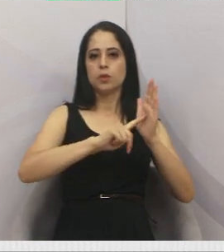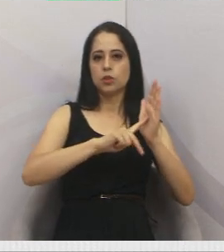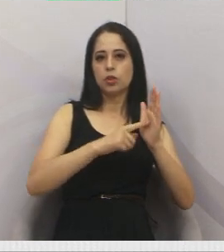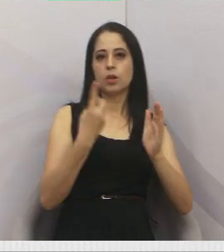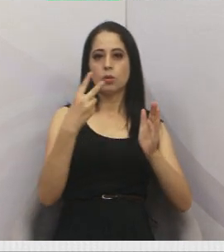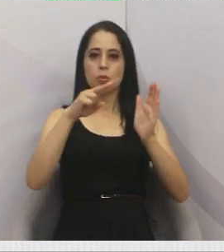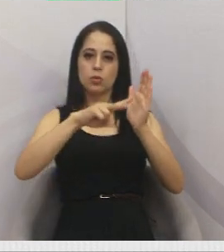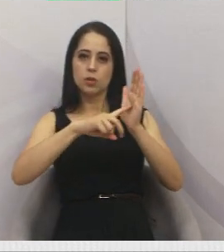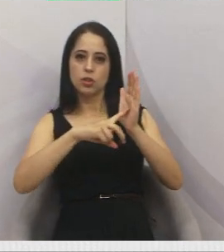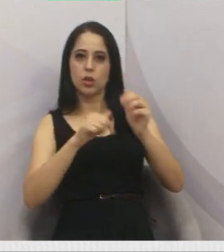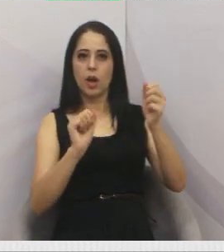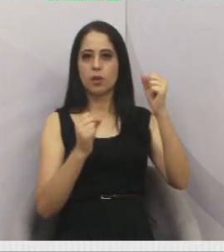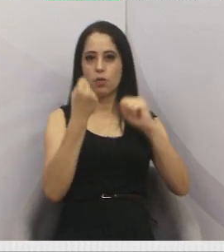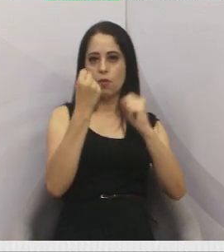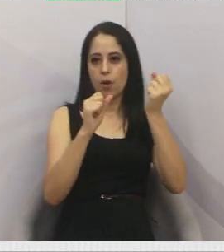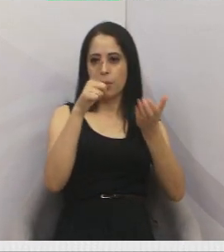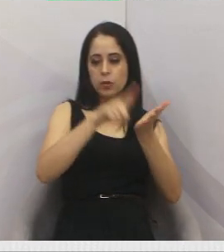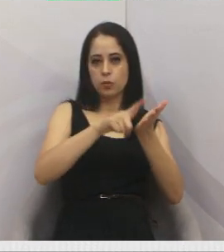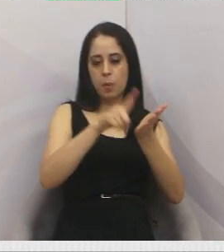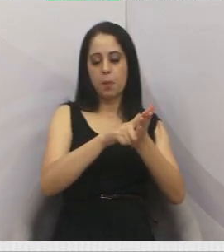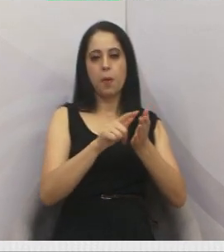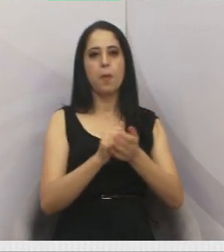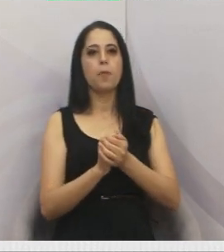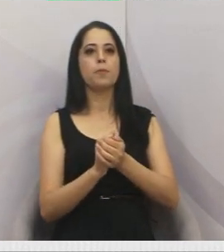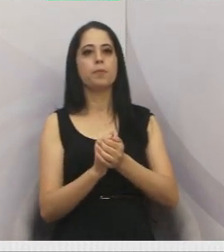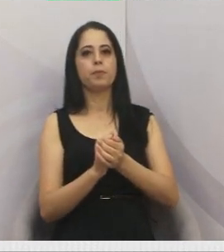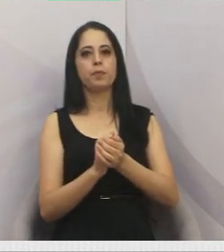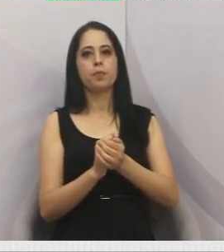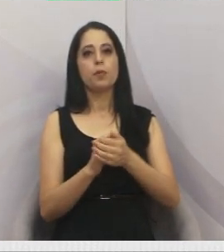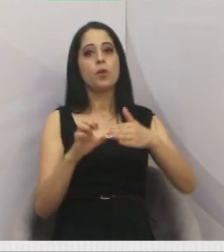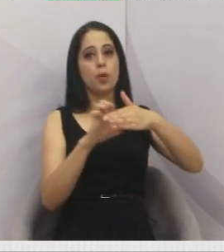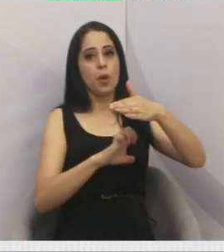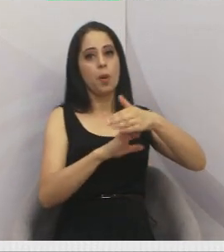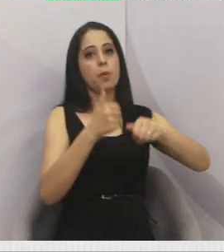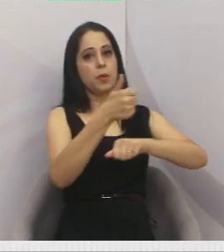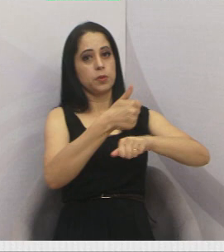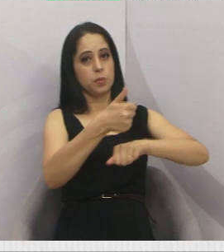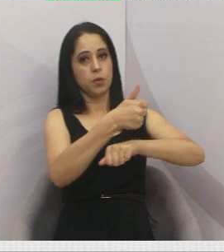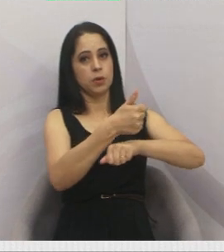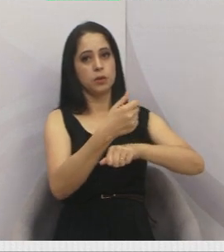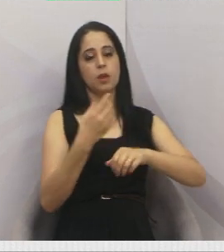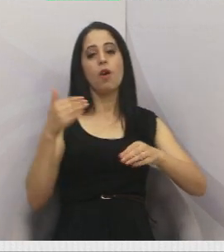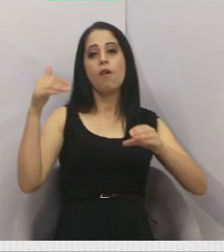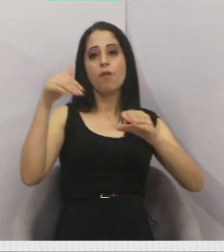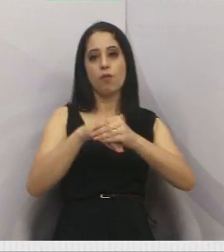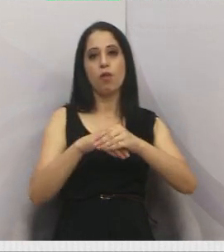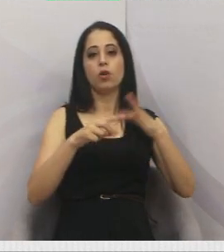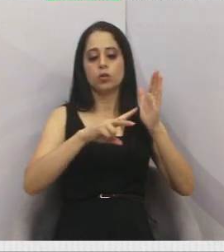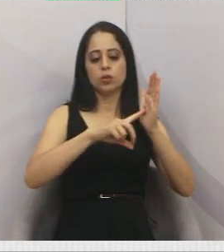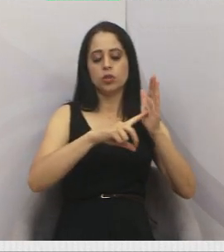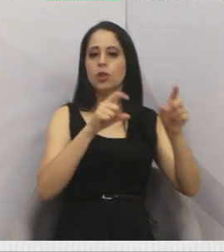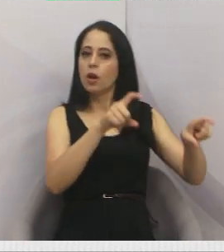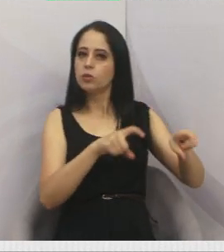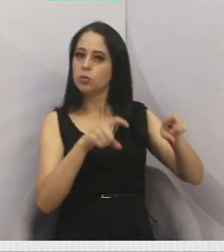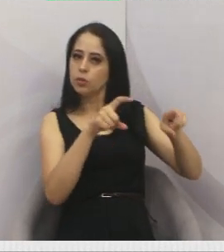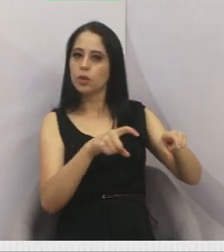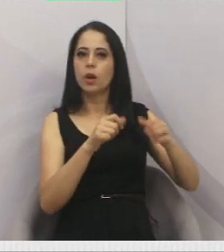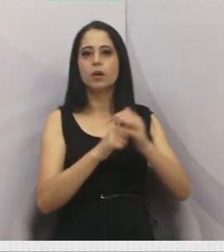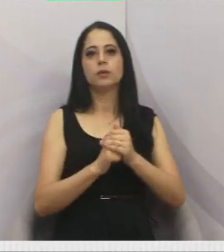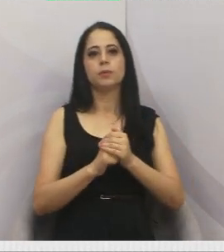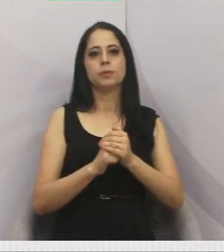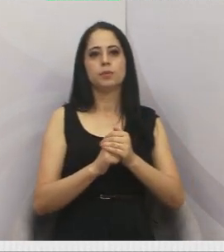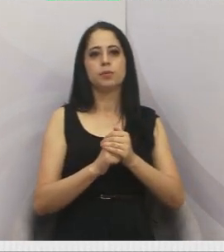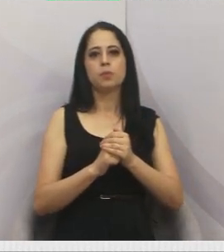voto para o Sindicato dos Papeleiros. Segmento Empresas e Entidades Profissionais, um voto para o Sindicato Rural.